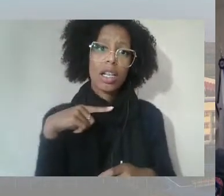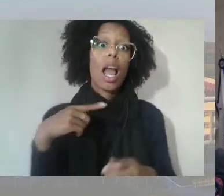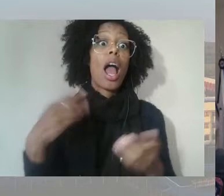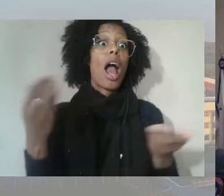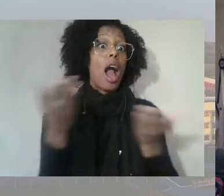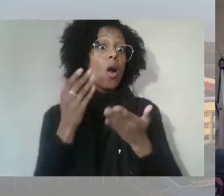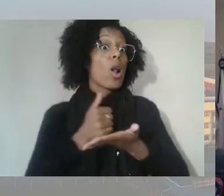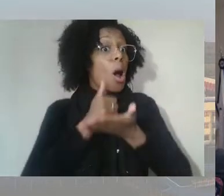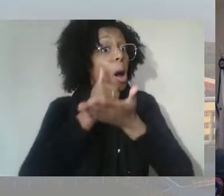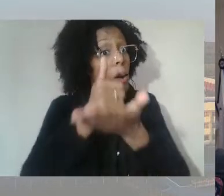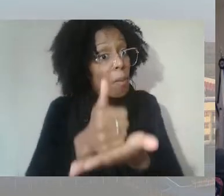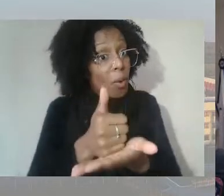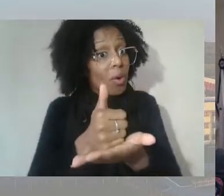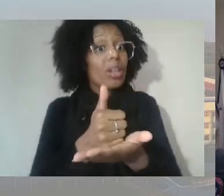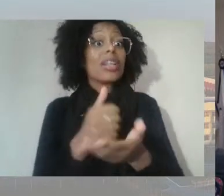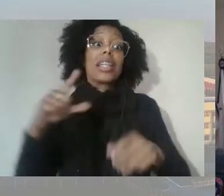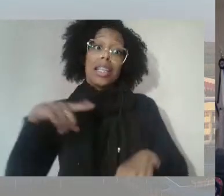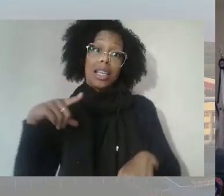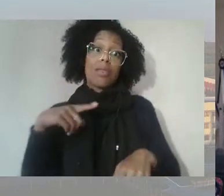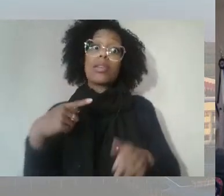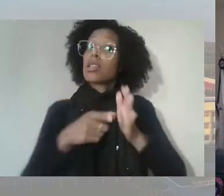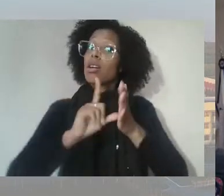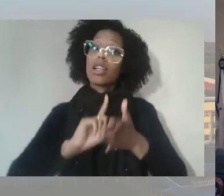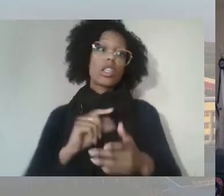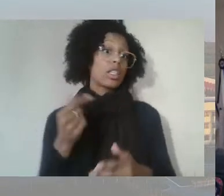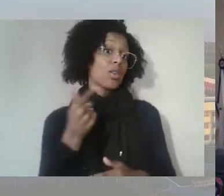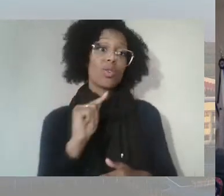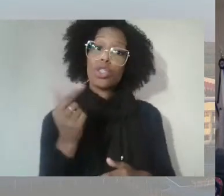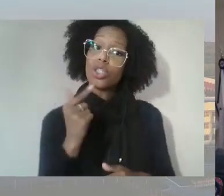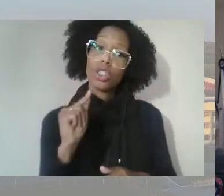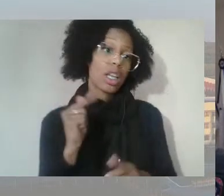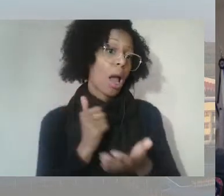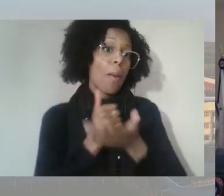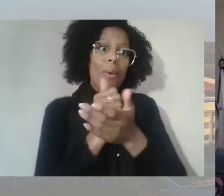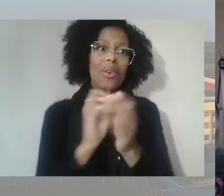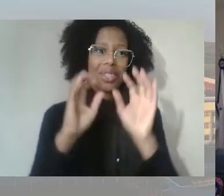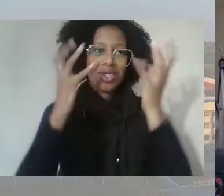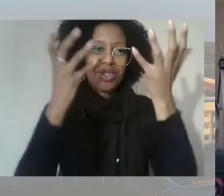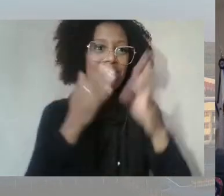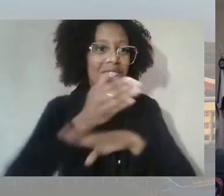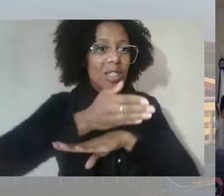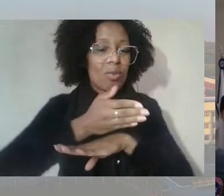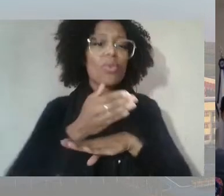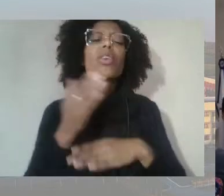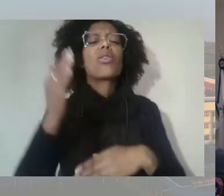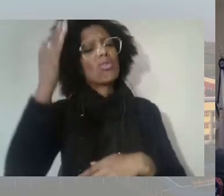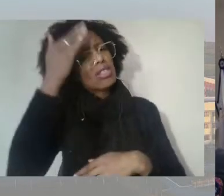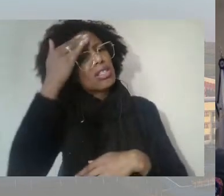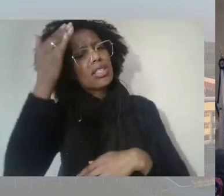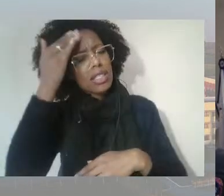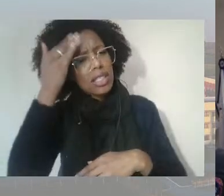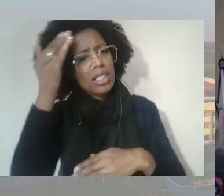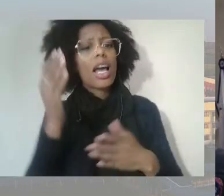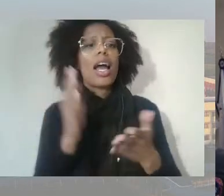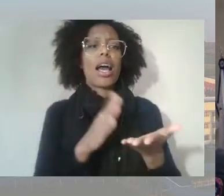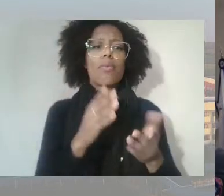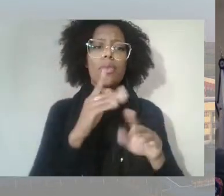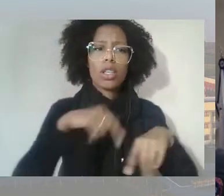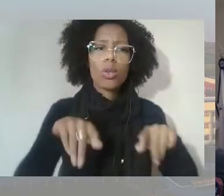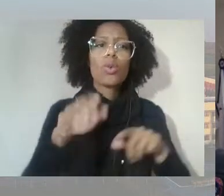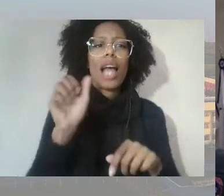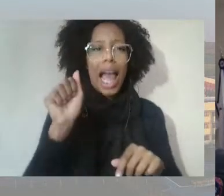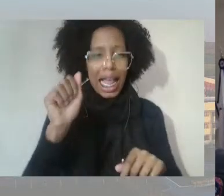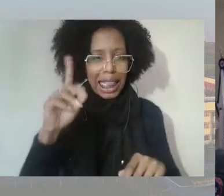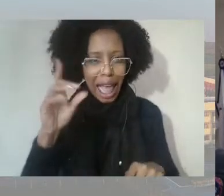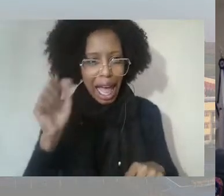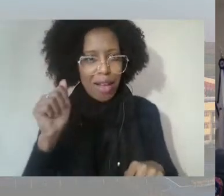para eventos, mas antes não tinha. Então, nós, estudantes, sabemos tanto quanto a DAF sabe, tanto quanto